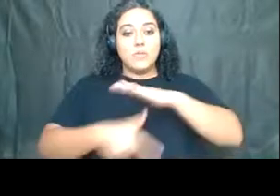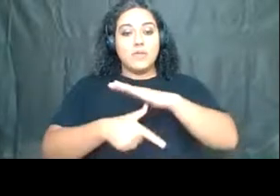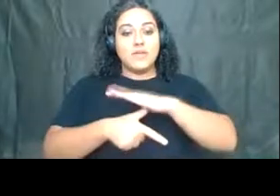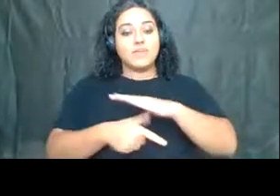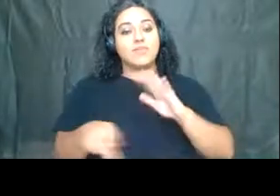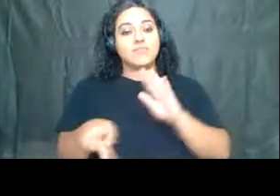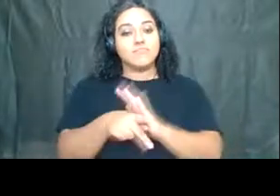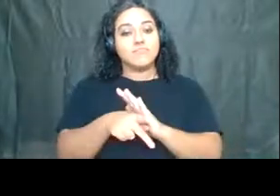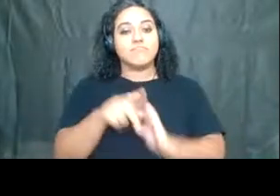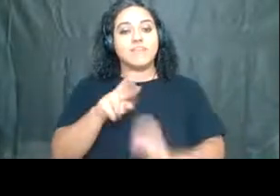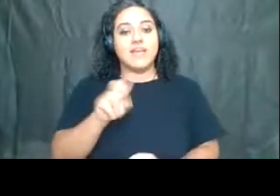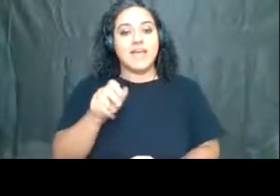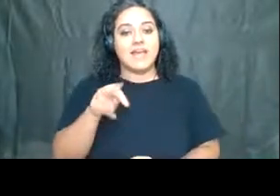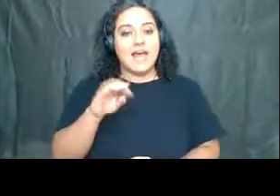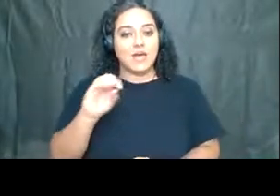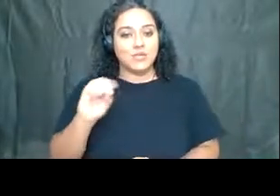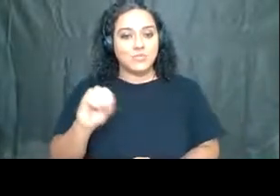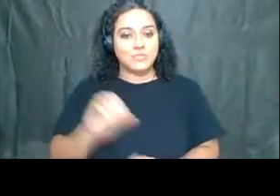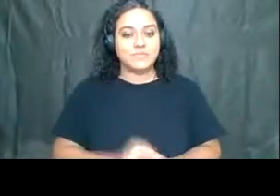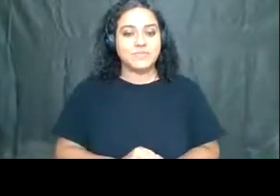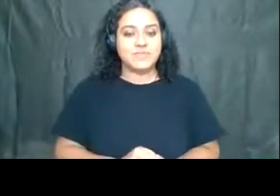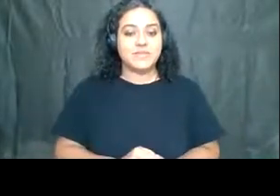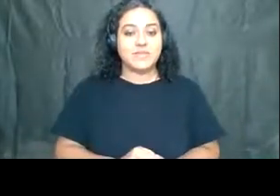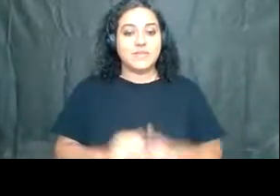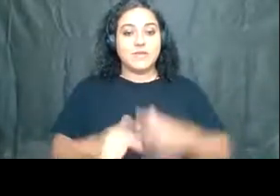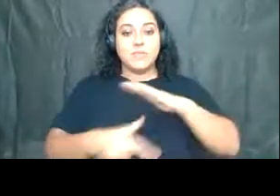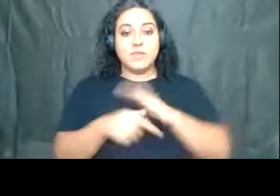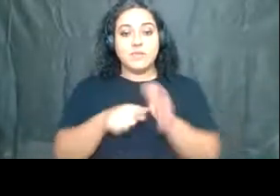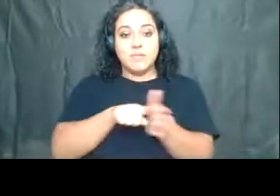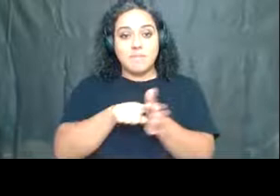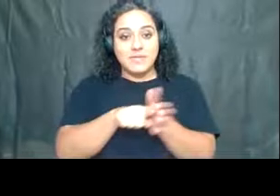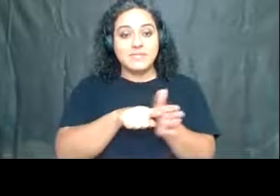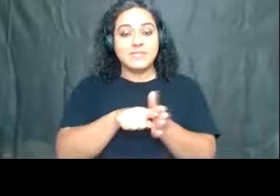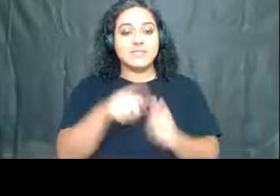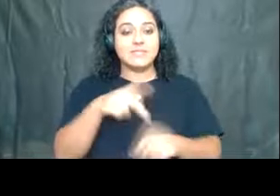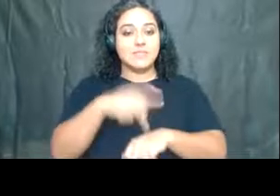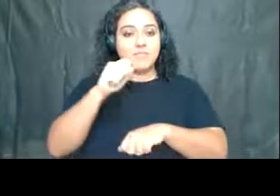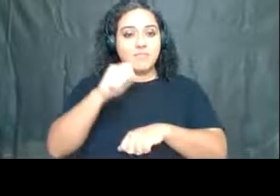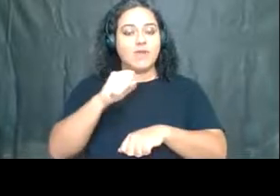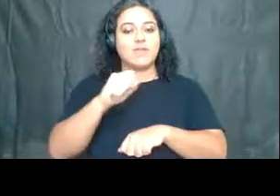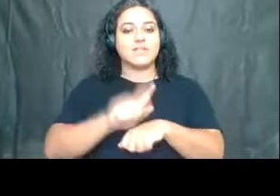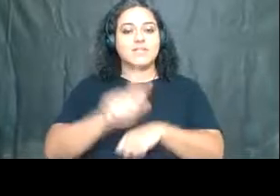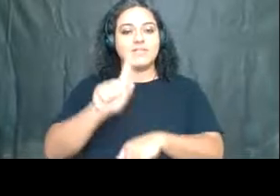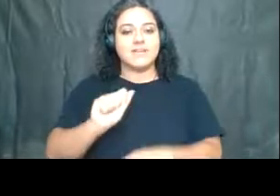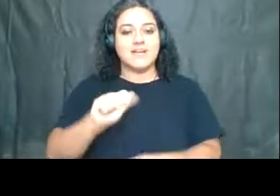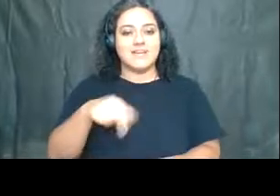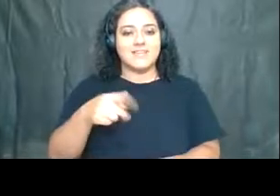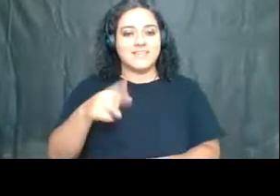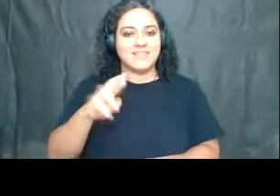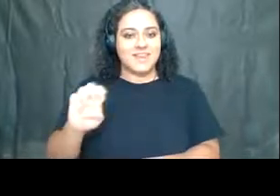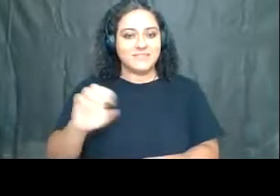IFES, Renato Tanuri. O pró-reitor de pesquisa e pós-graduação, André Romero.